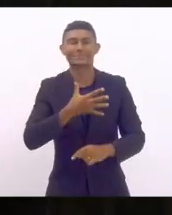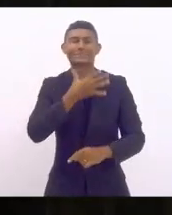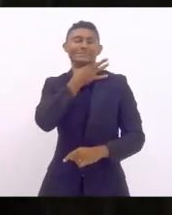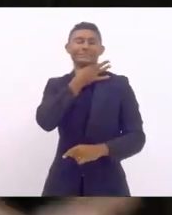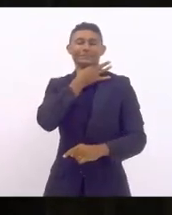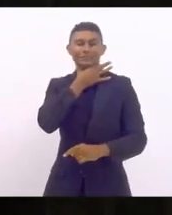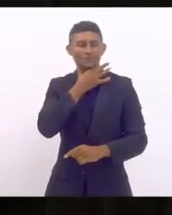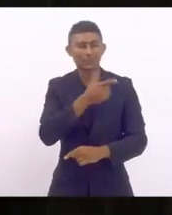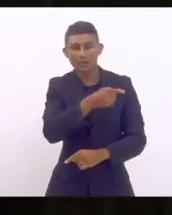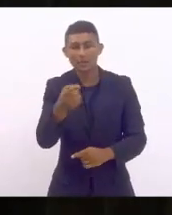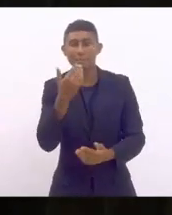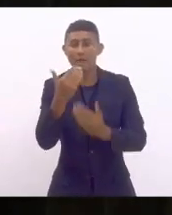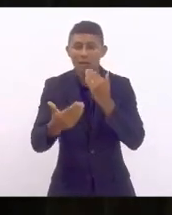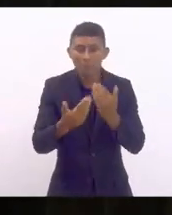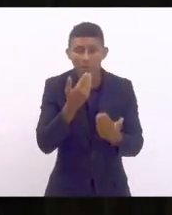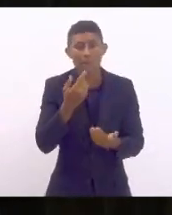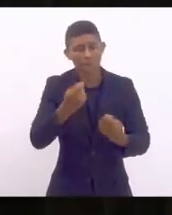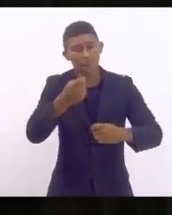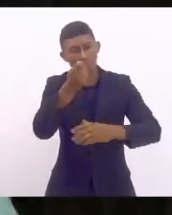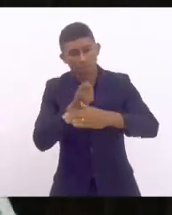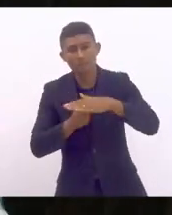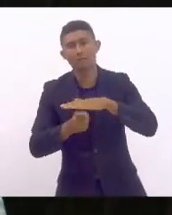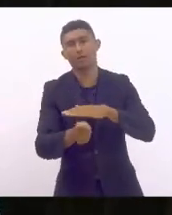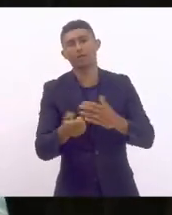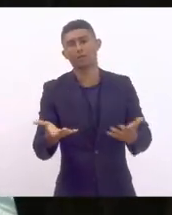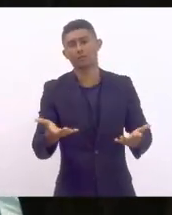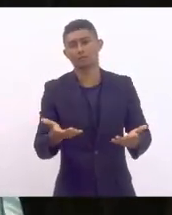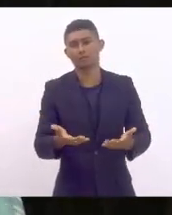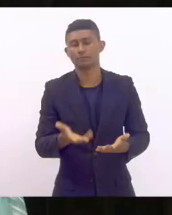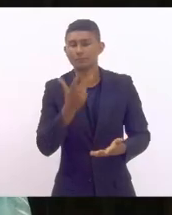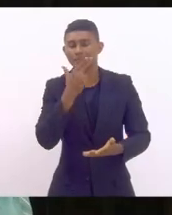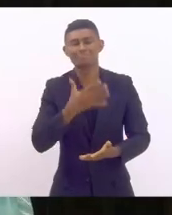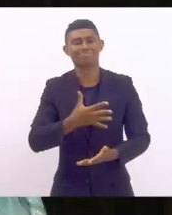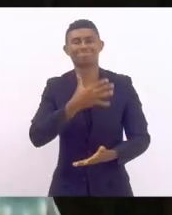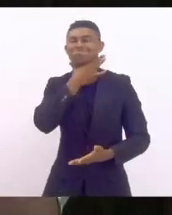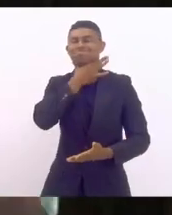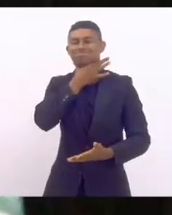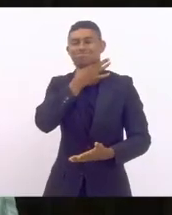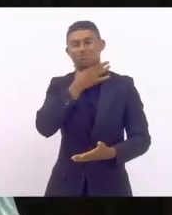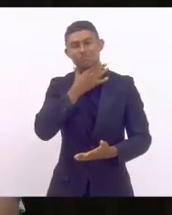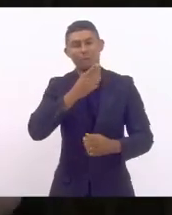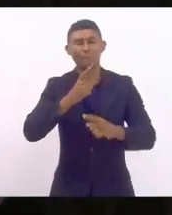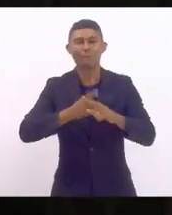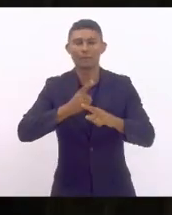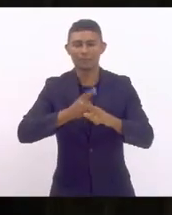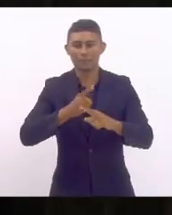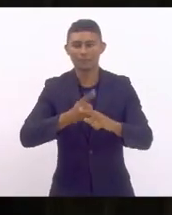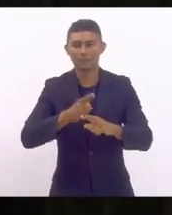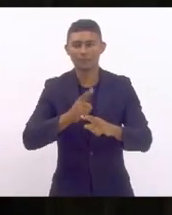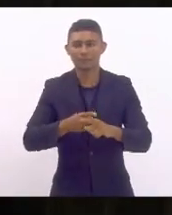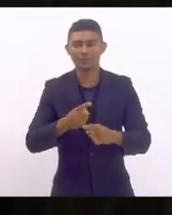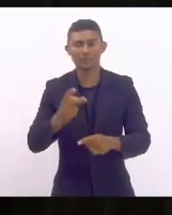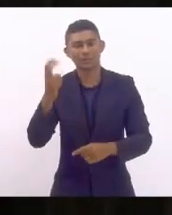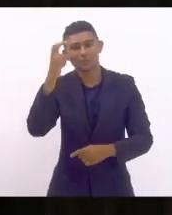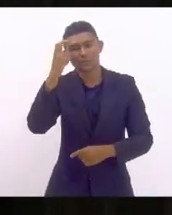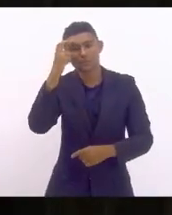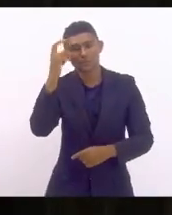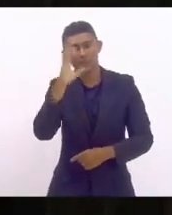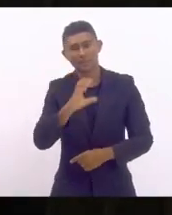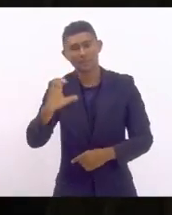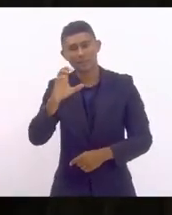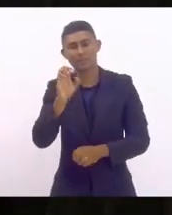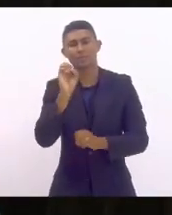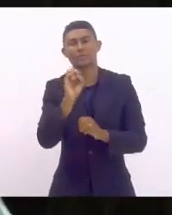recursos para inovação para ciência ou seja acho que se é geral nesse campo porque a cultura a ciência educação